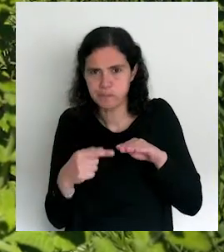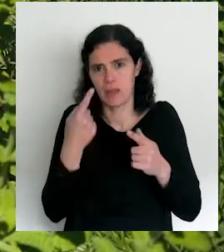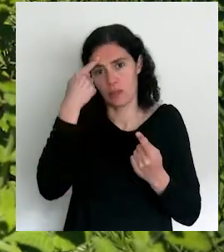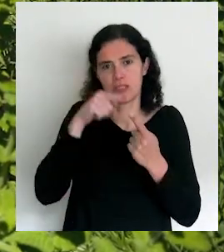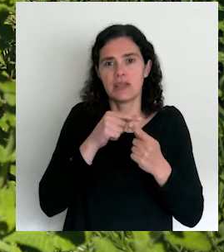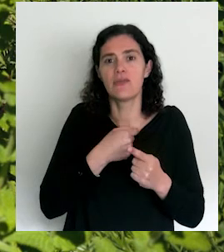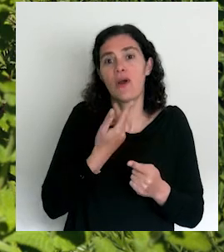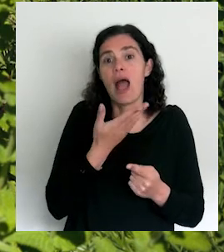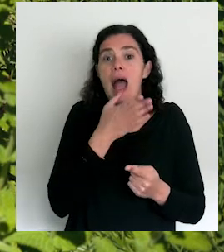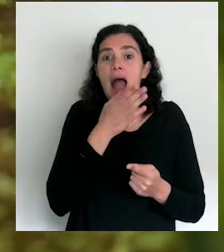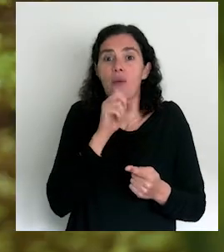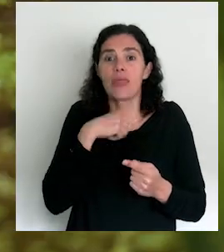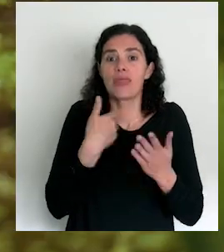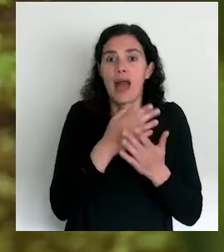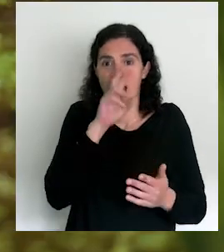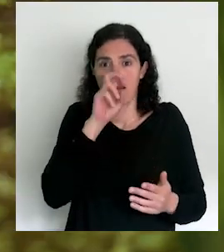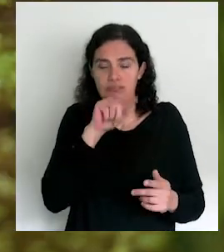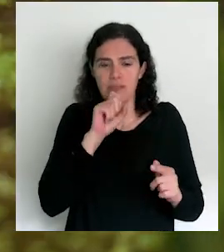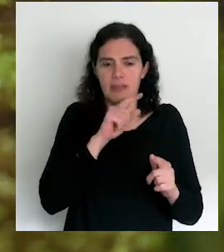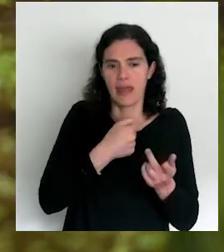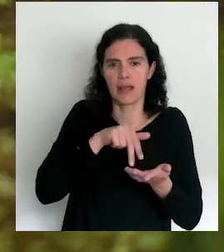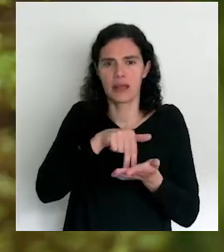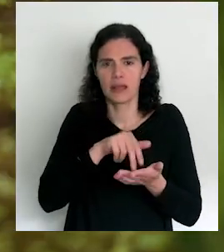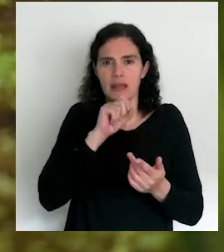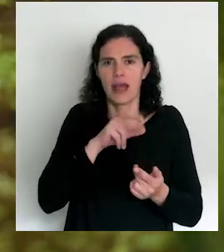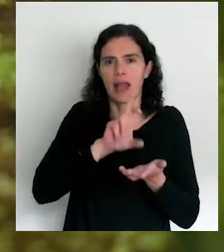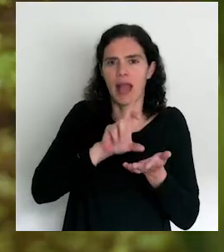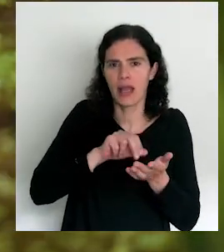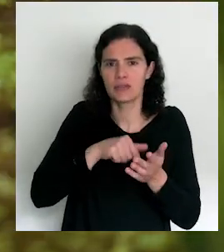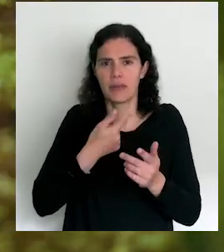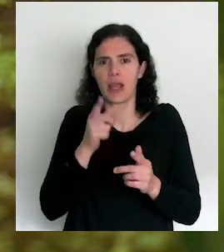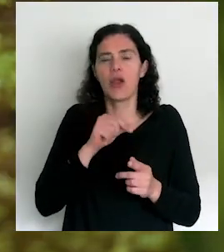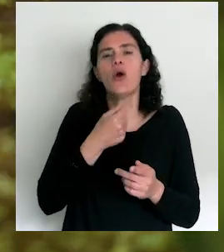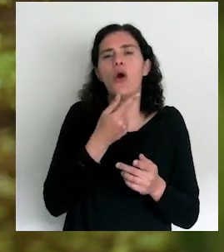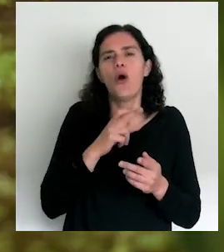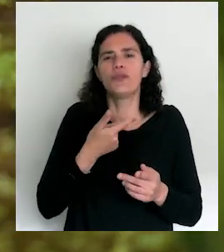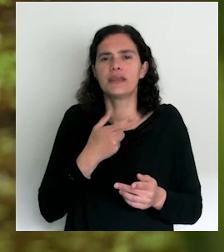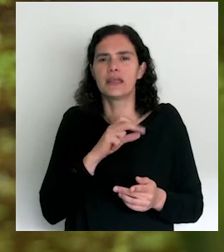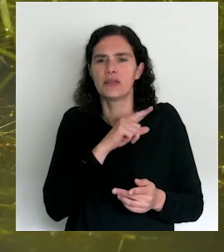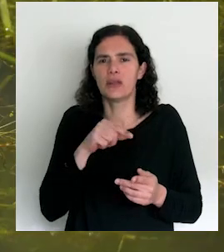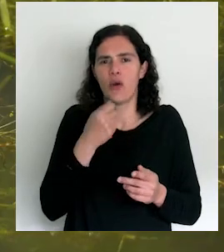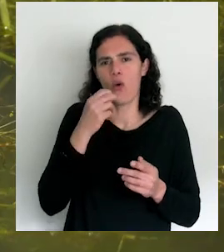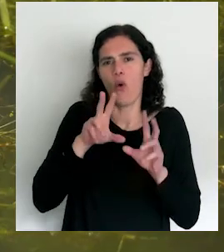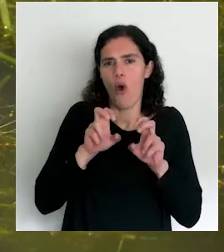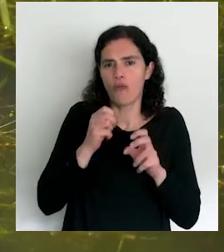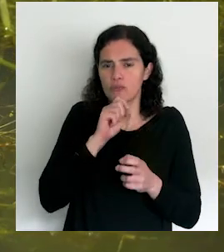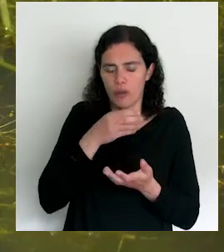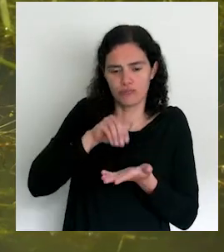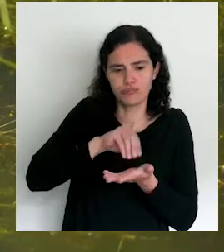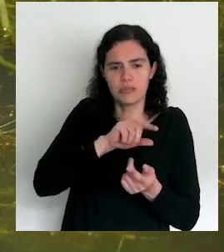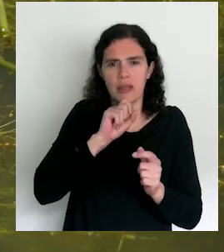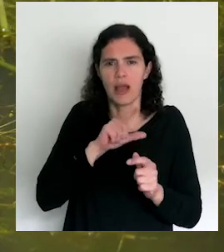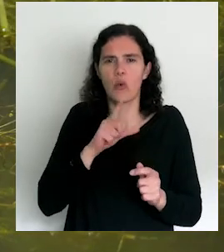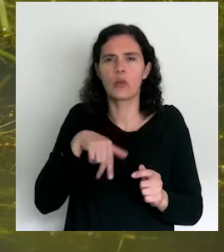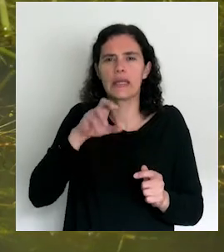é importantíssima, nomeadamente para oxigenar a água, para servir de abrigo para os anfíbios, para os invertebrados, para os tritões colocarem os ovos e, portanto, temos, por exemplo, o